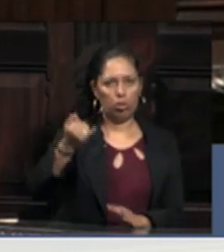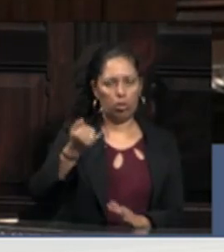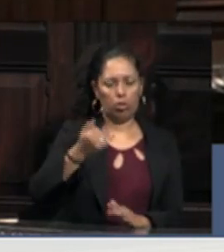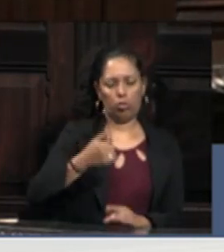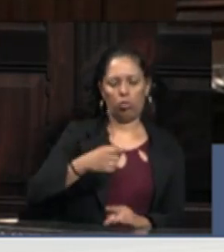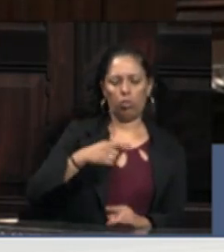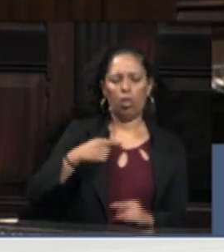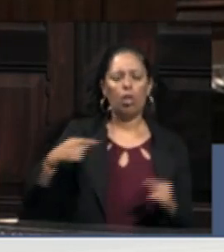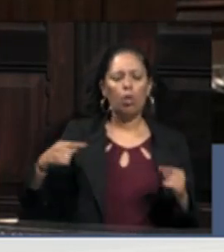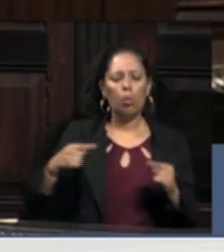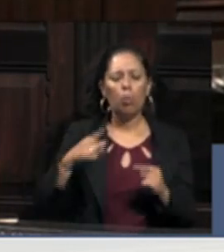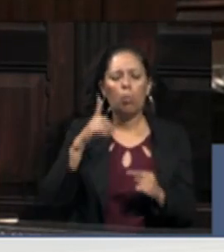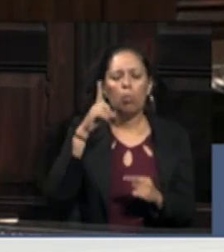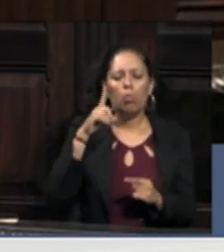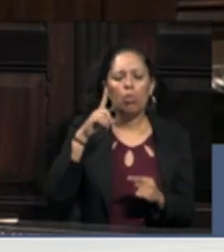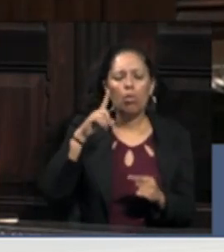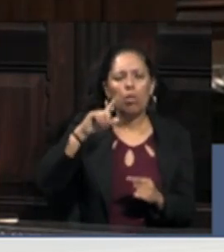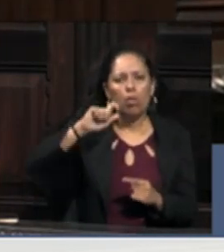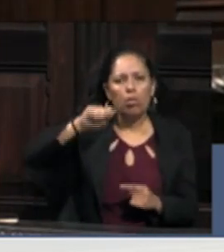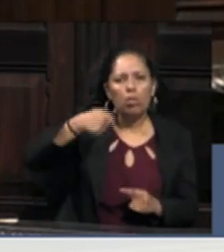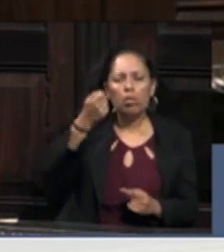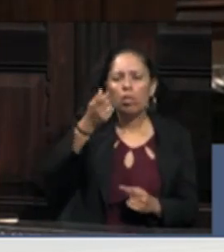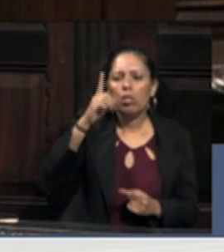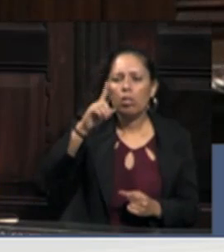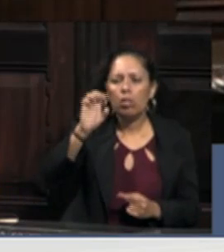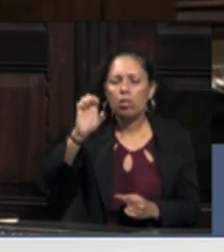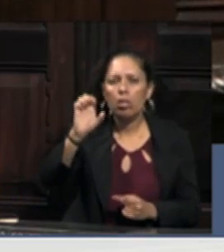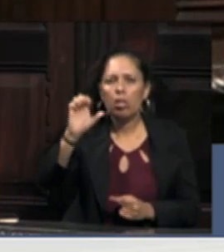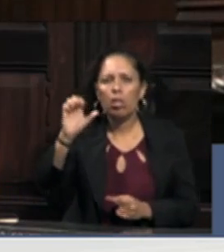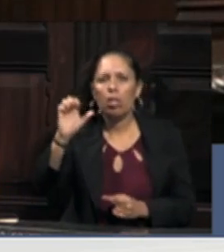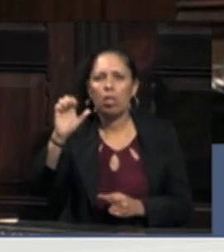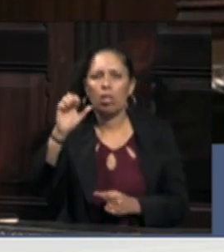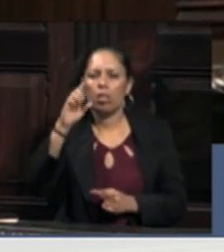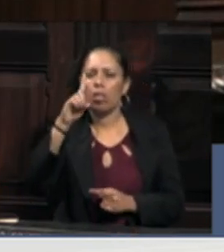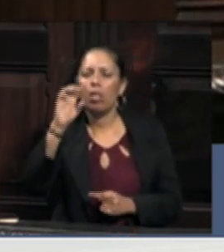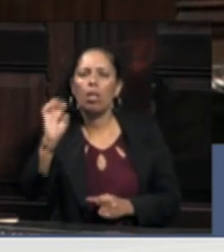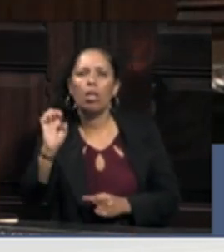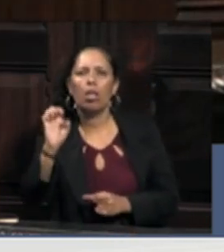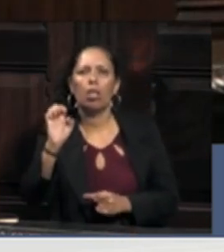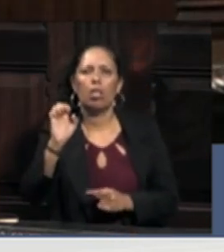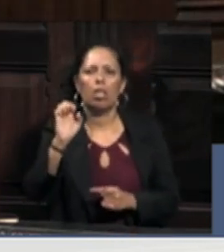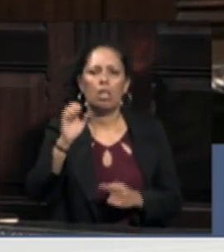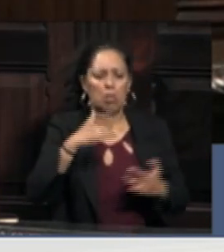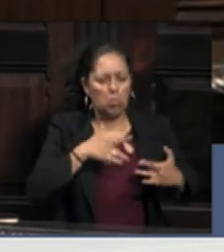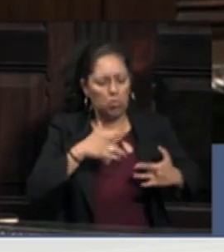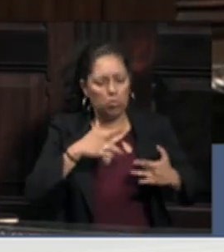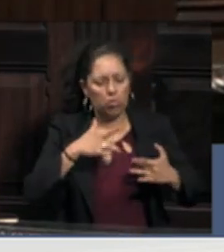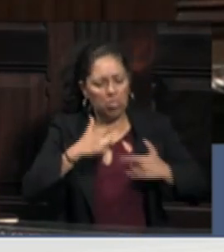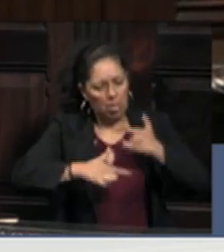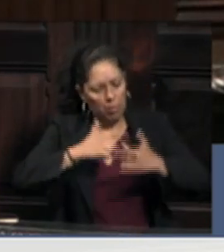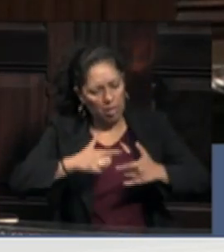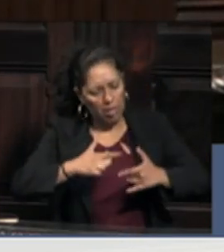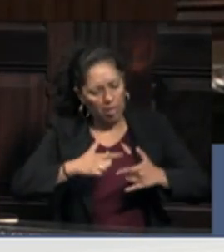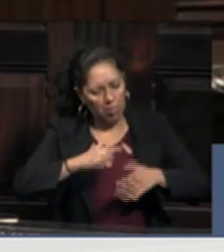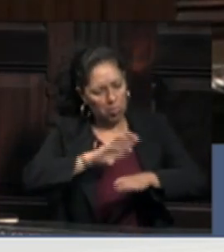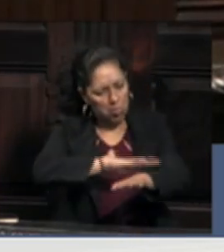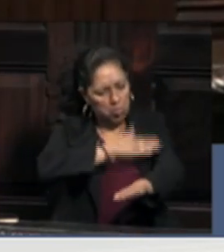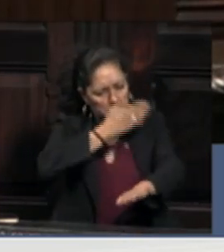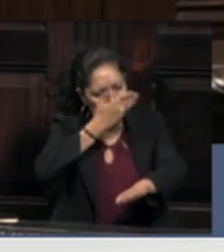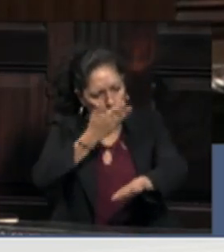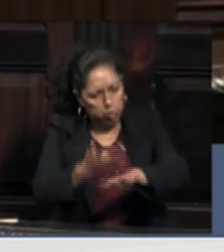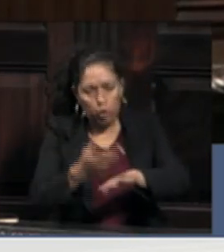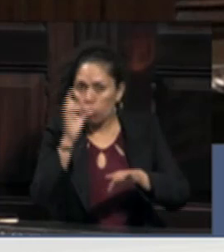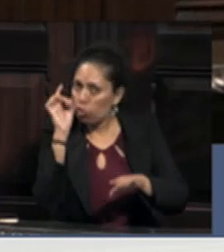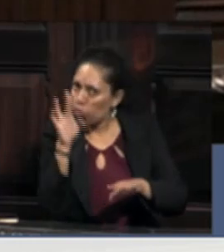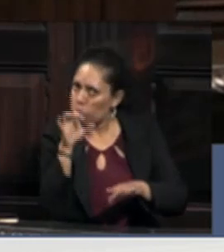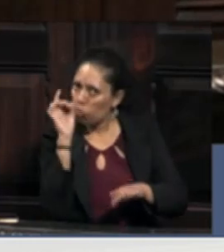exclusiva, tão comum nas carreiras de professores das universidades